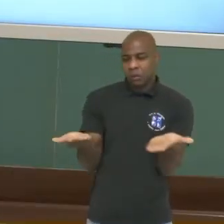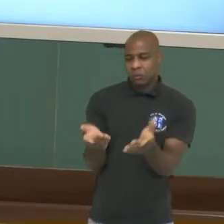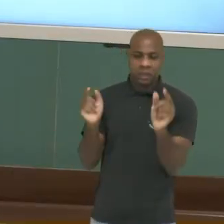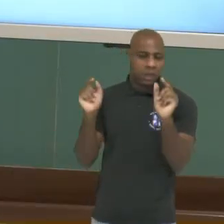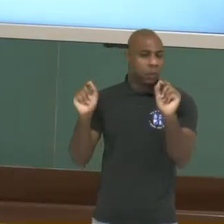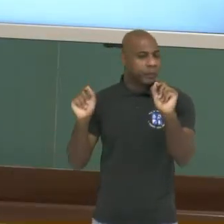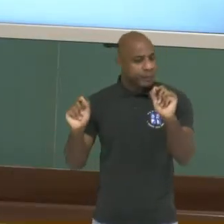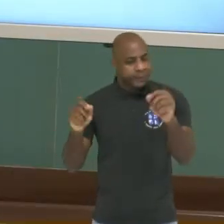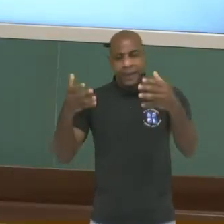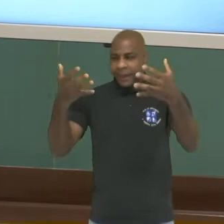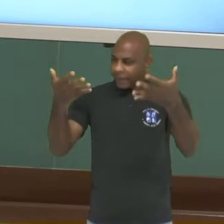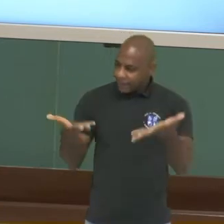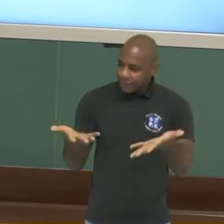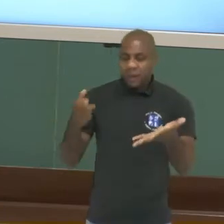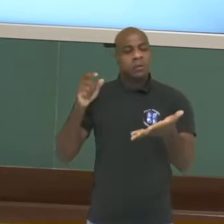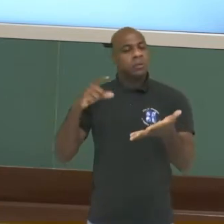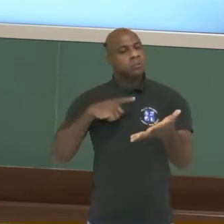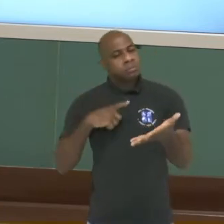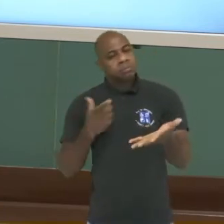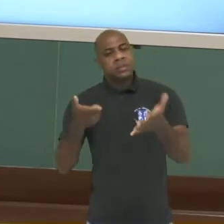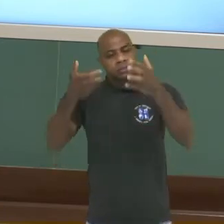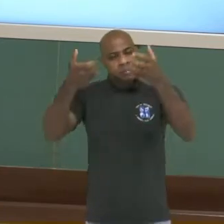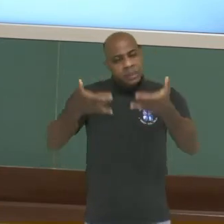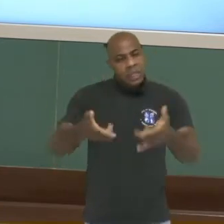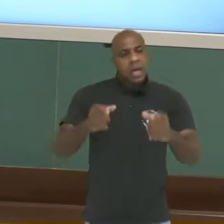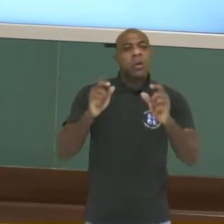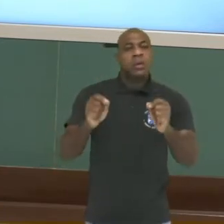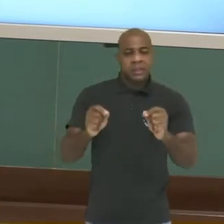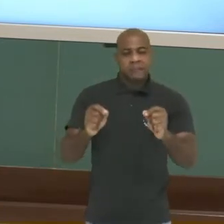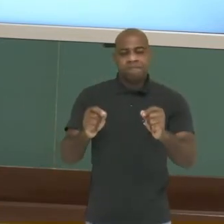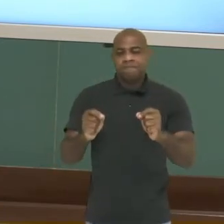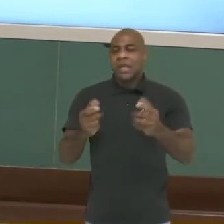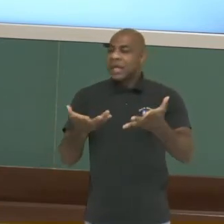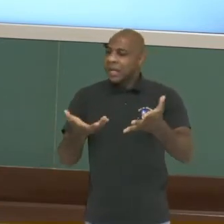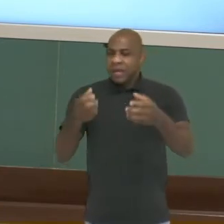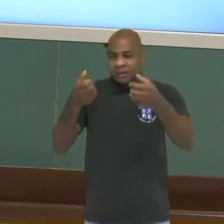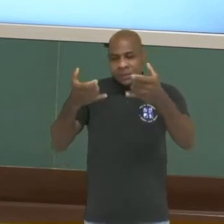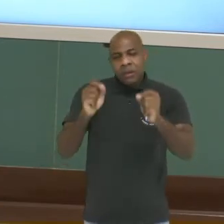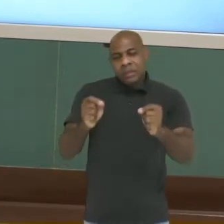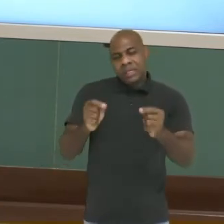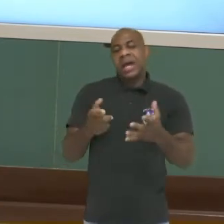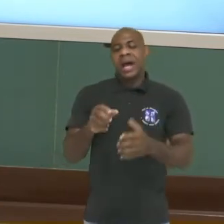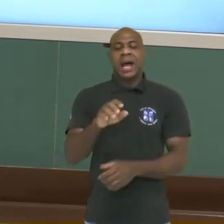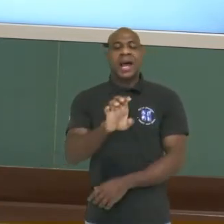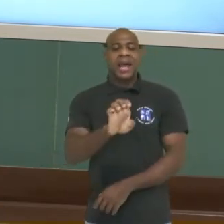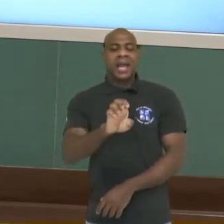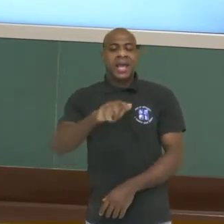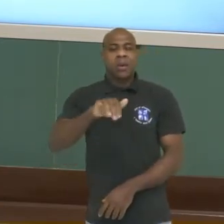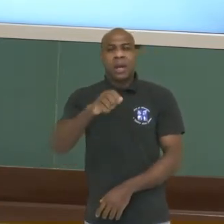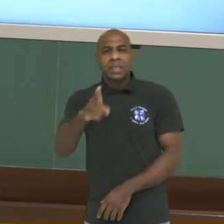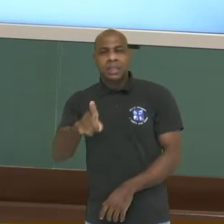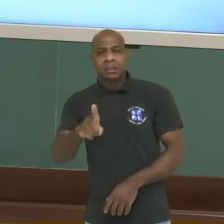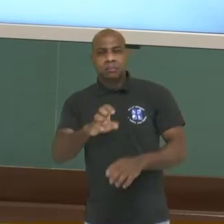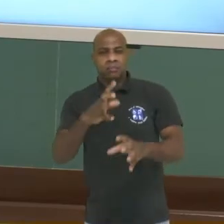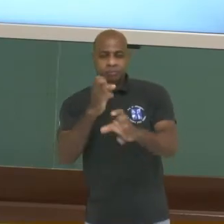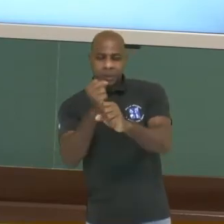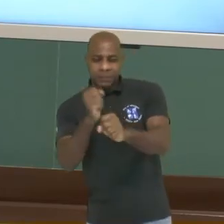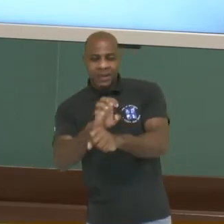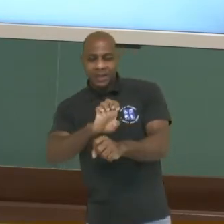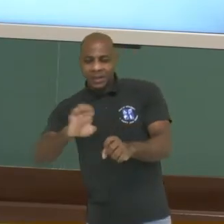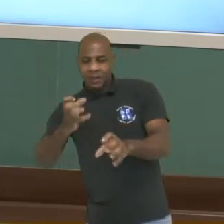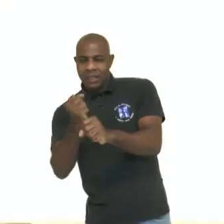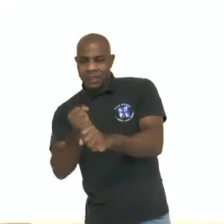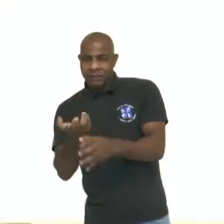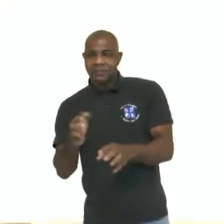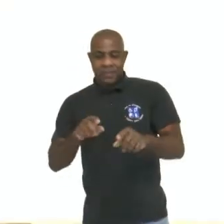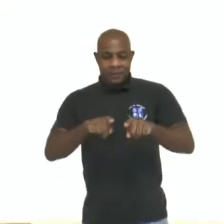hoje vai ser exatamente determinar a equação da reta. Bem, nós já sabemos o que é uma reta, não é verdade?